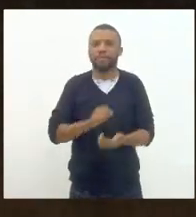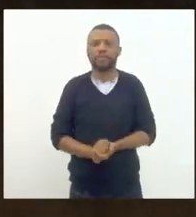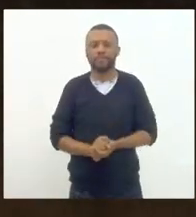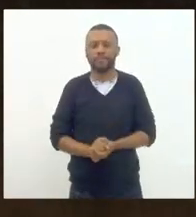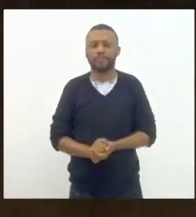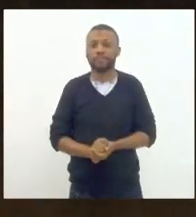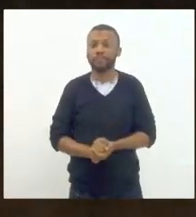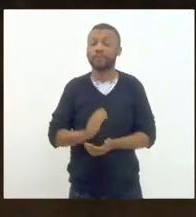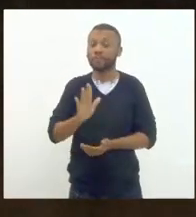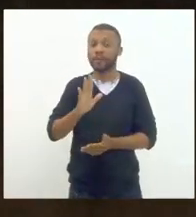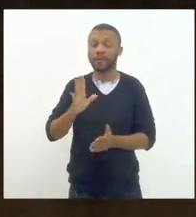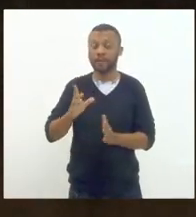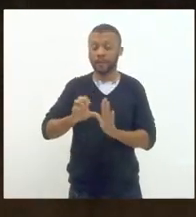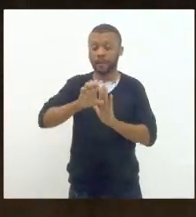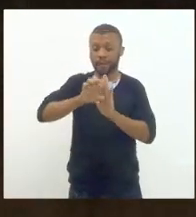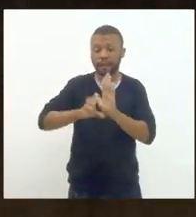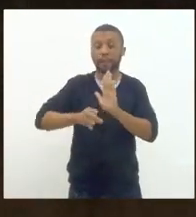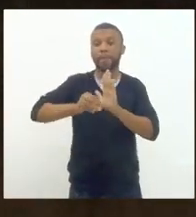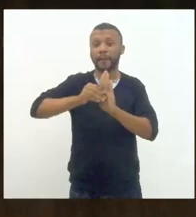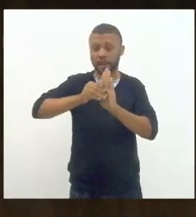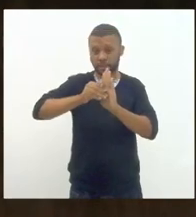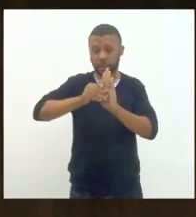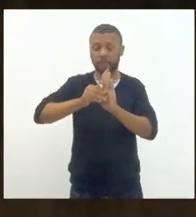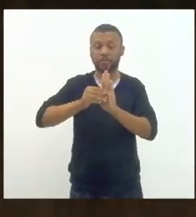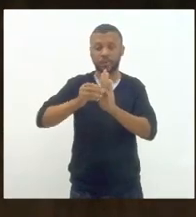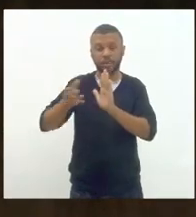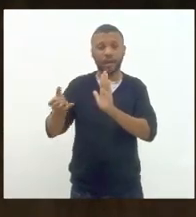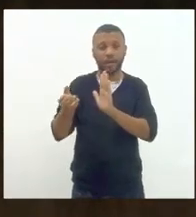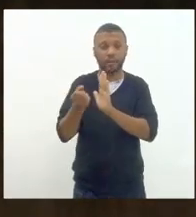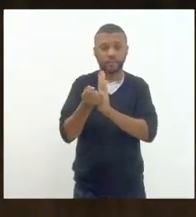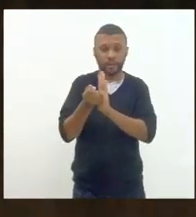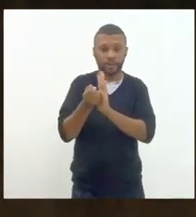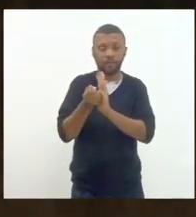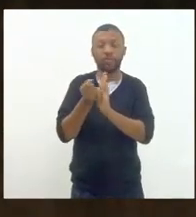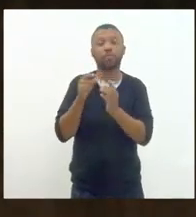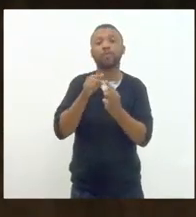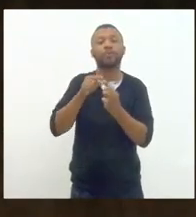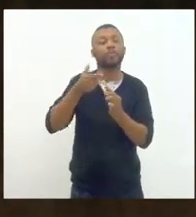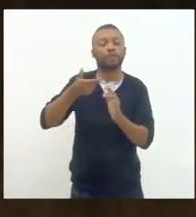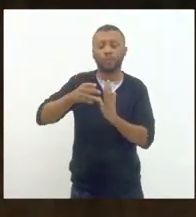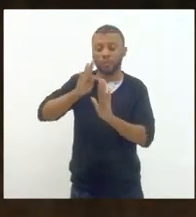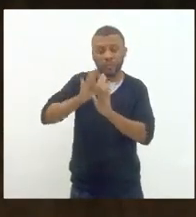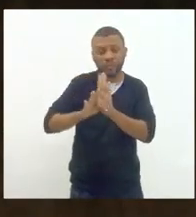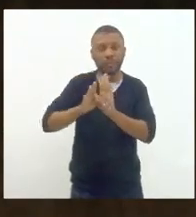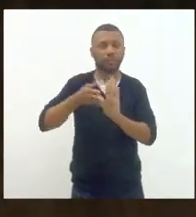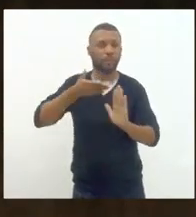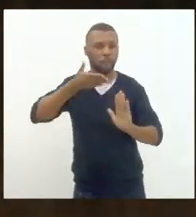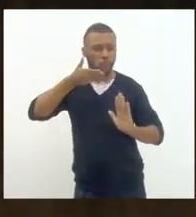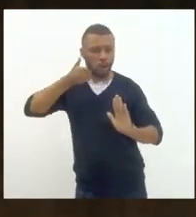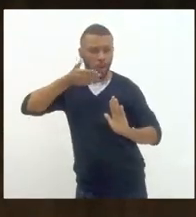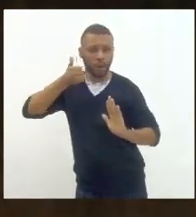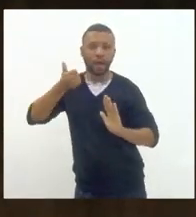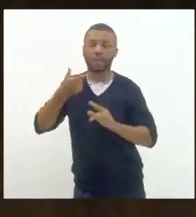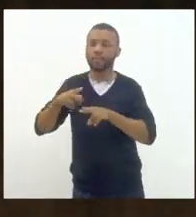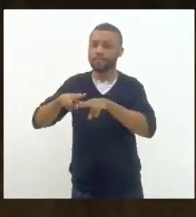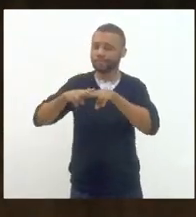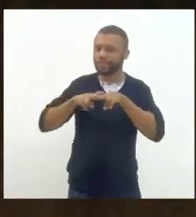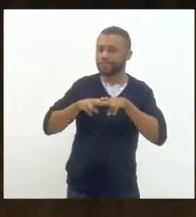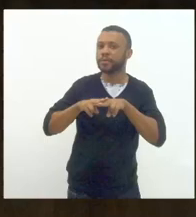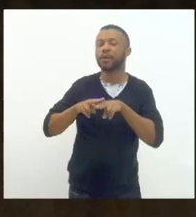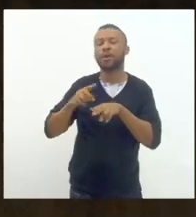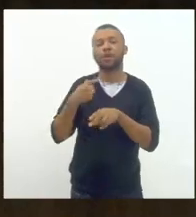recebendo emendas para ser melhorado, razão pela qual eu